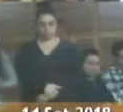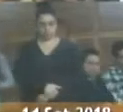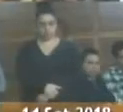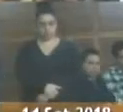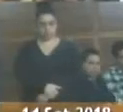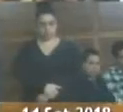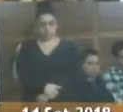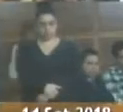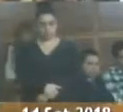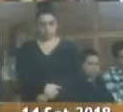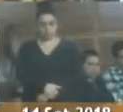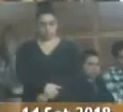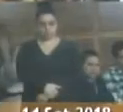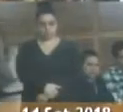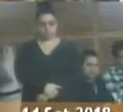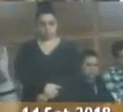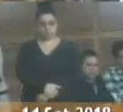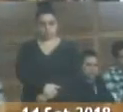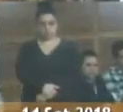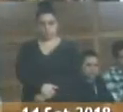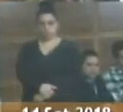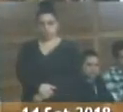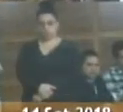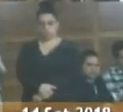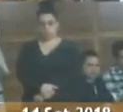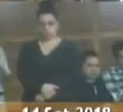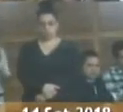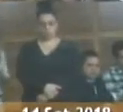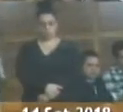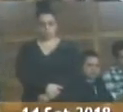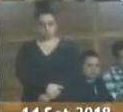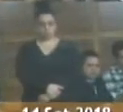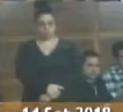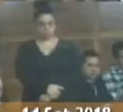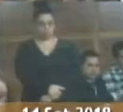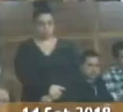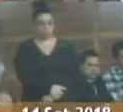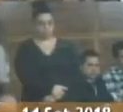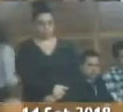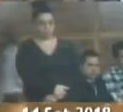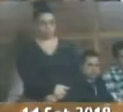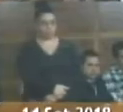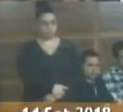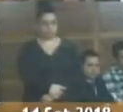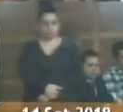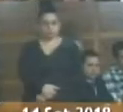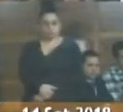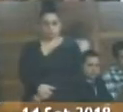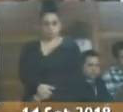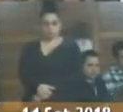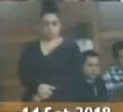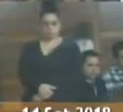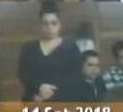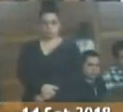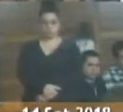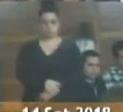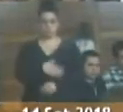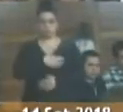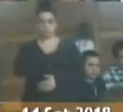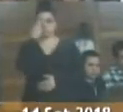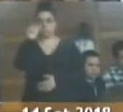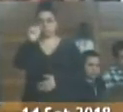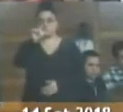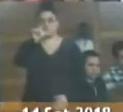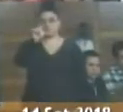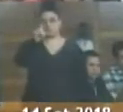Ok. Alô. Fazer uma apresentação. Quem for falar, é importante estar sendo televisionado. Meu nome é